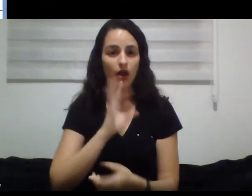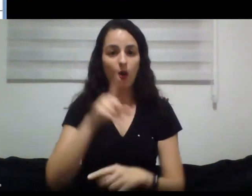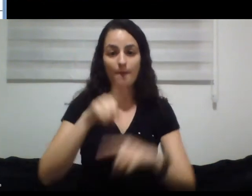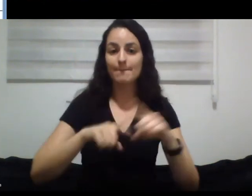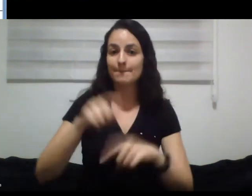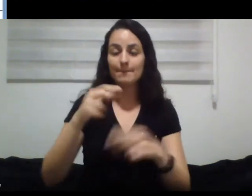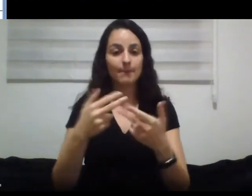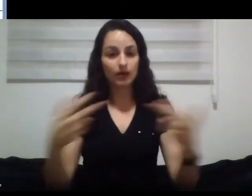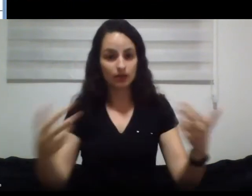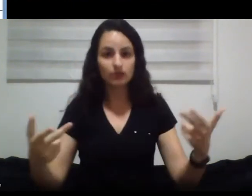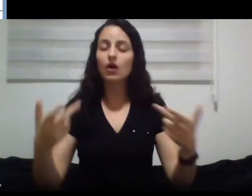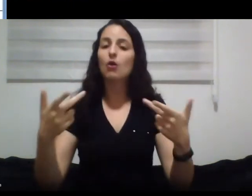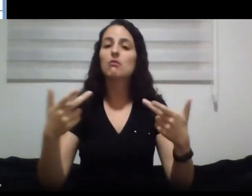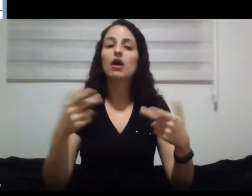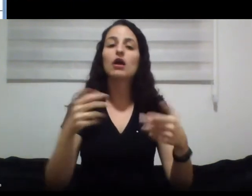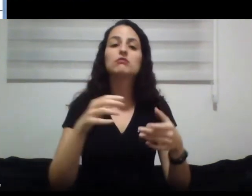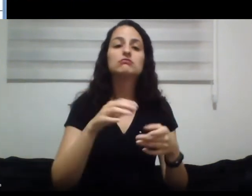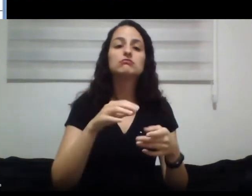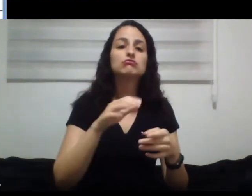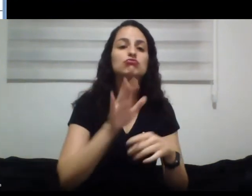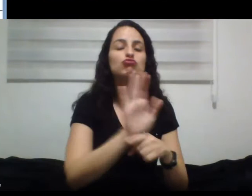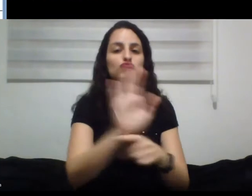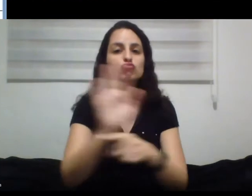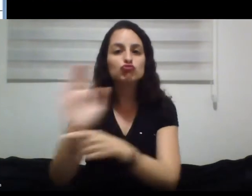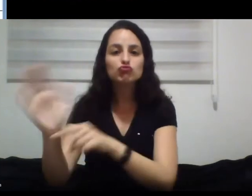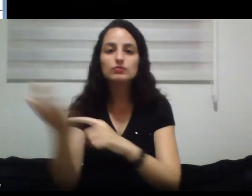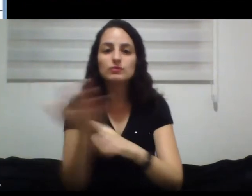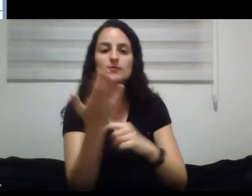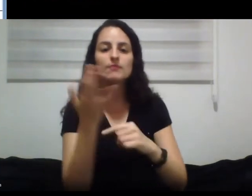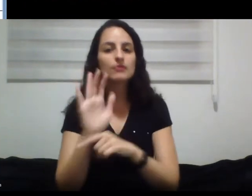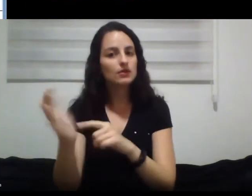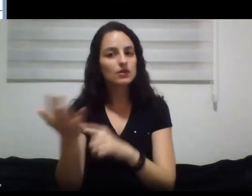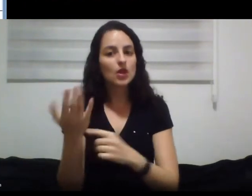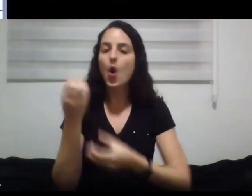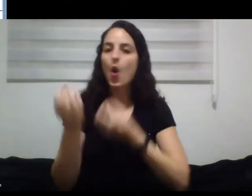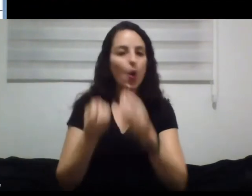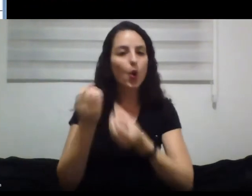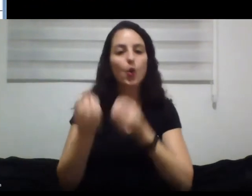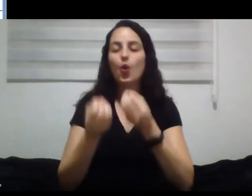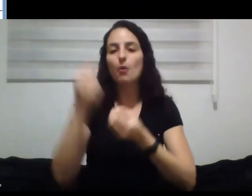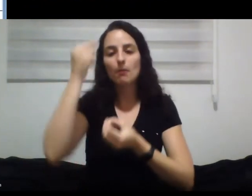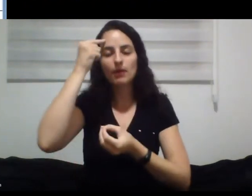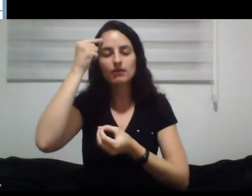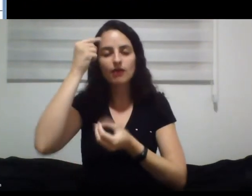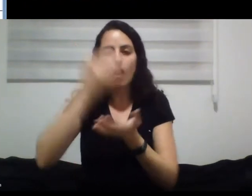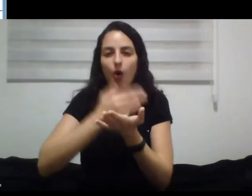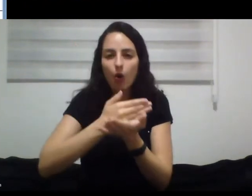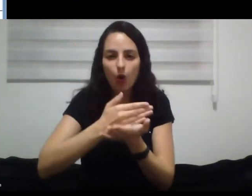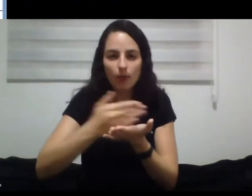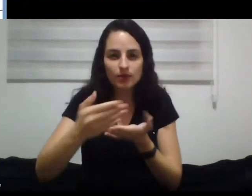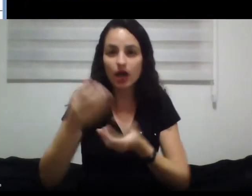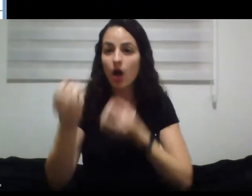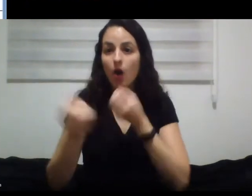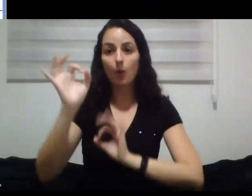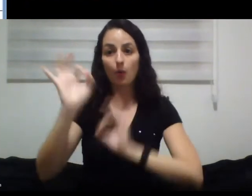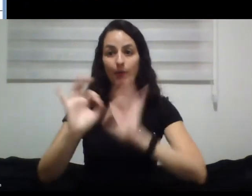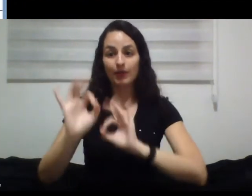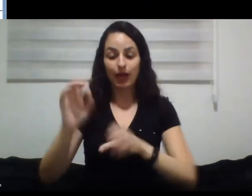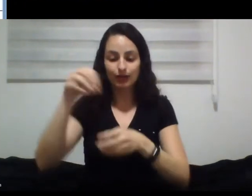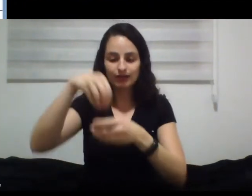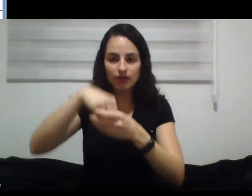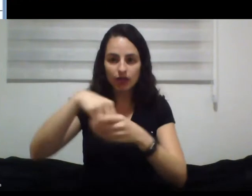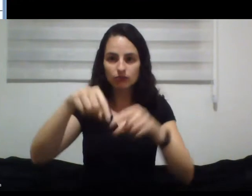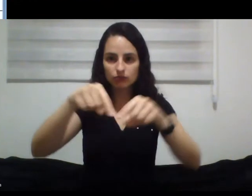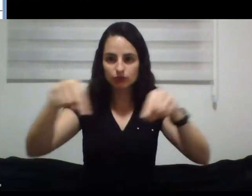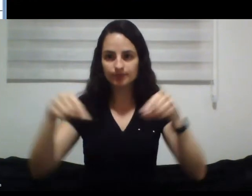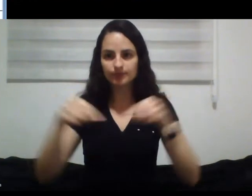discutindo nas lives, experimentações e inovações a partir do que vocês, de que cada um consegue fazer, não sei, eu